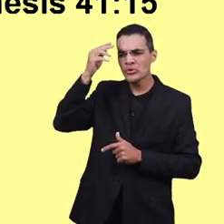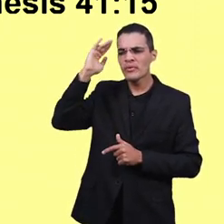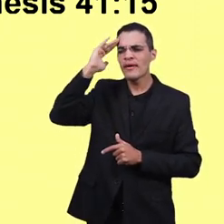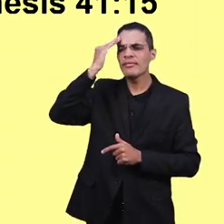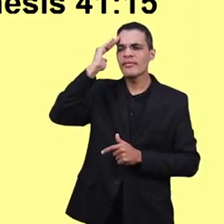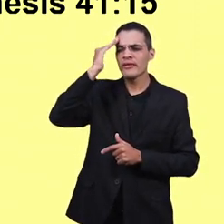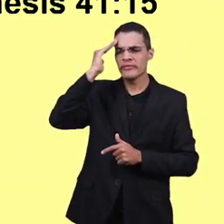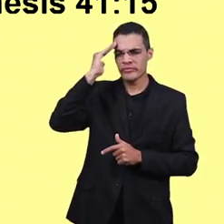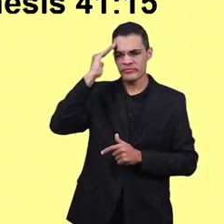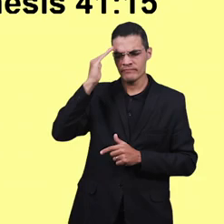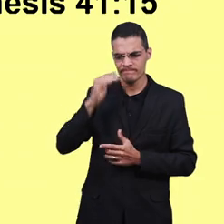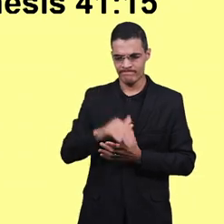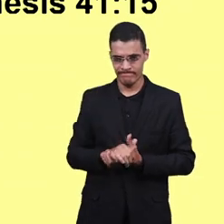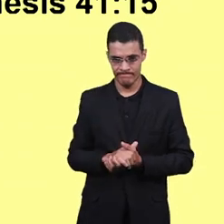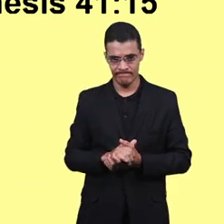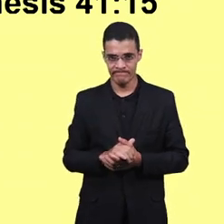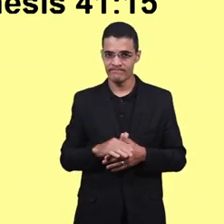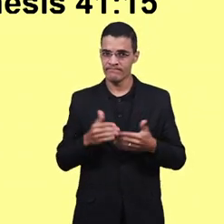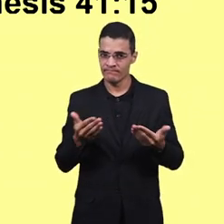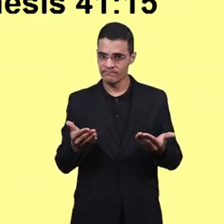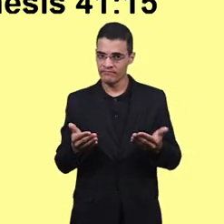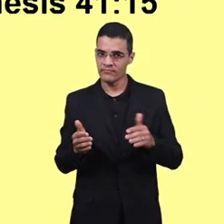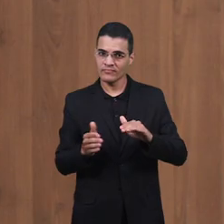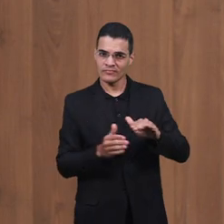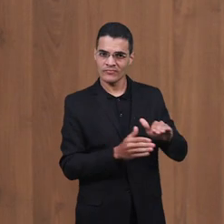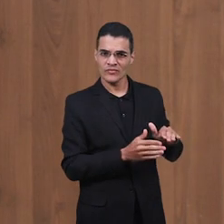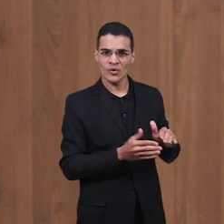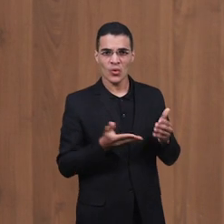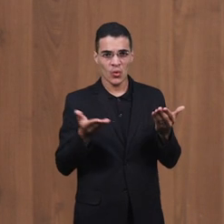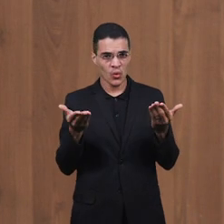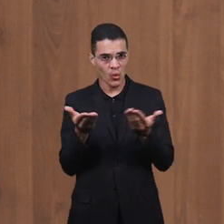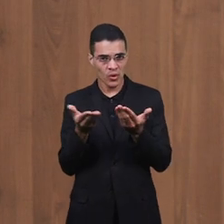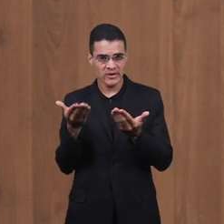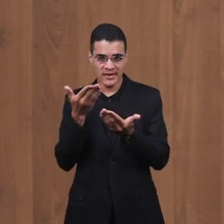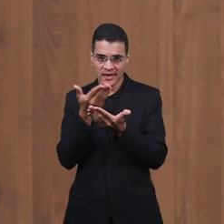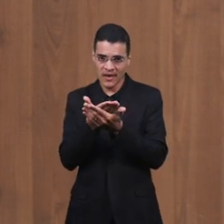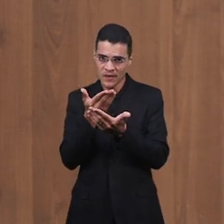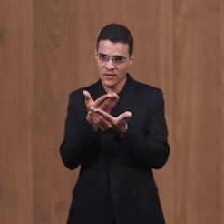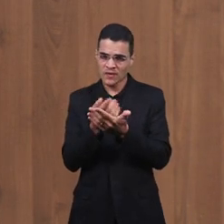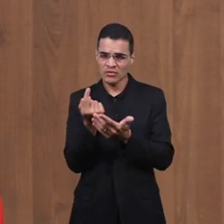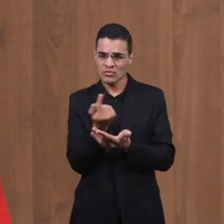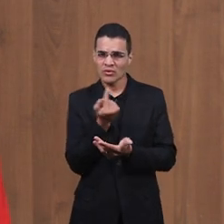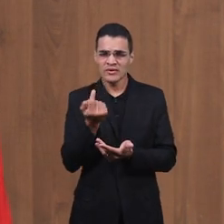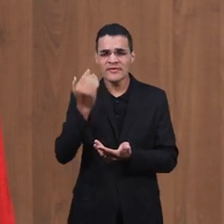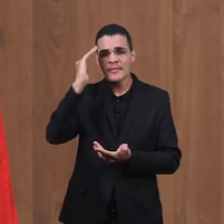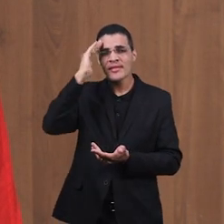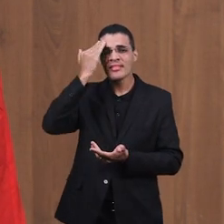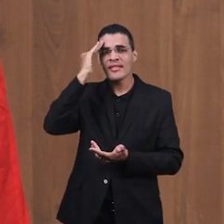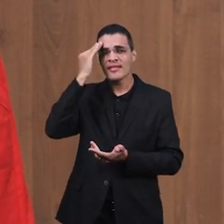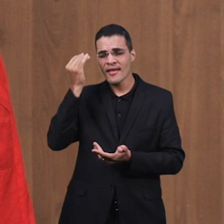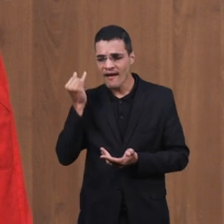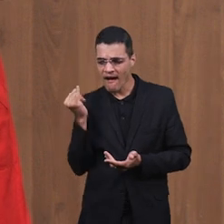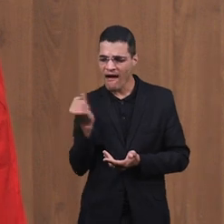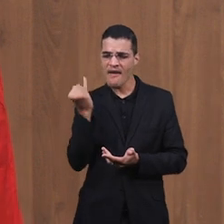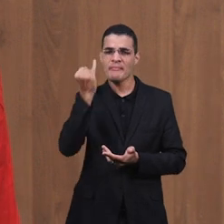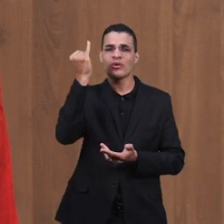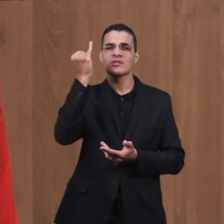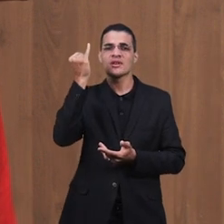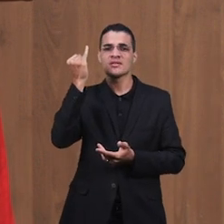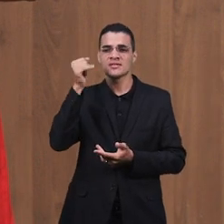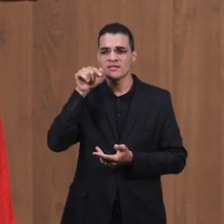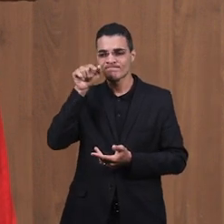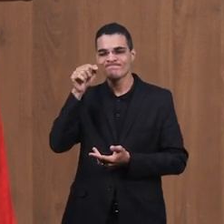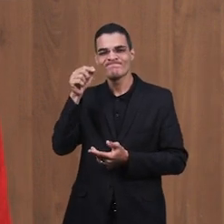um sonho, o interpretas. Com essa aula, nós vamos entender a importância